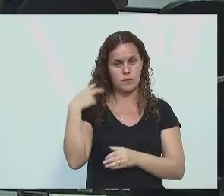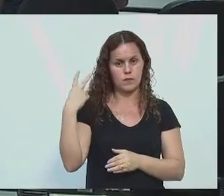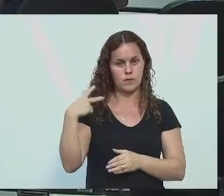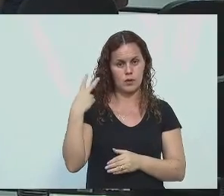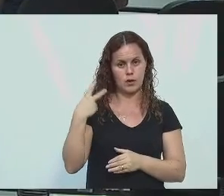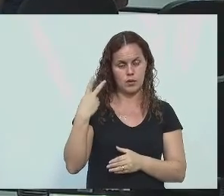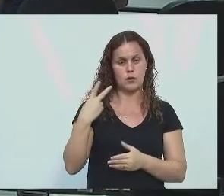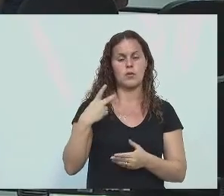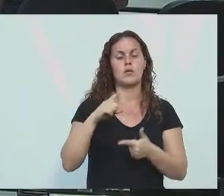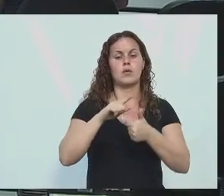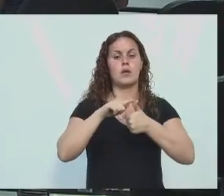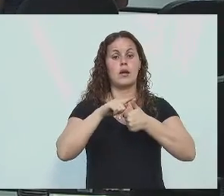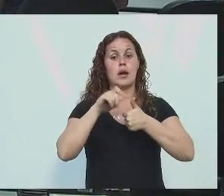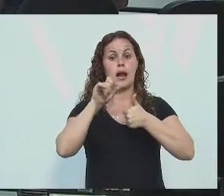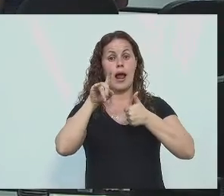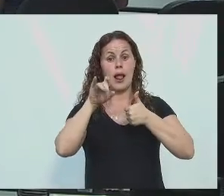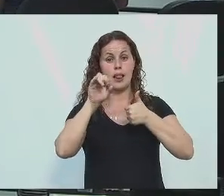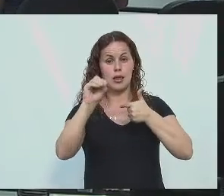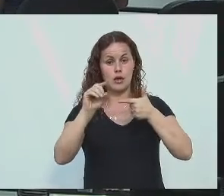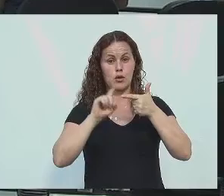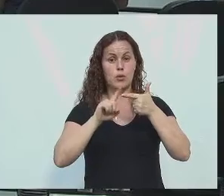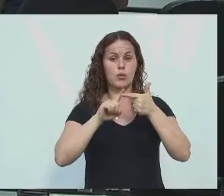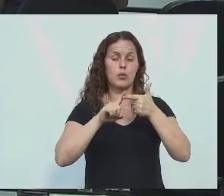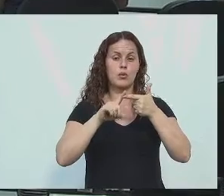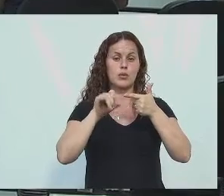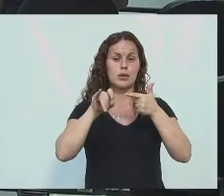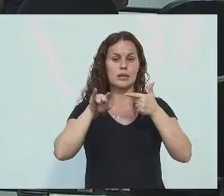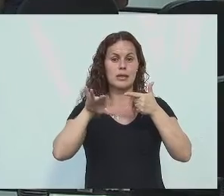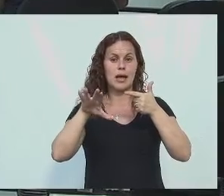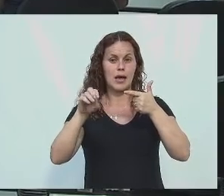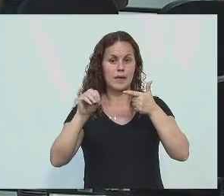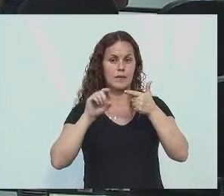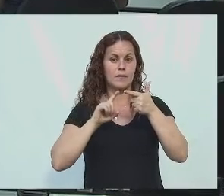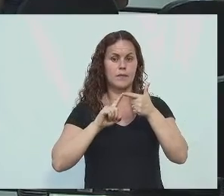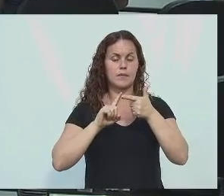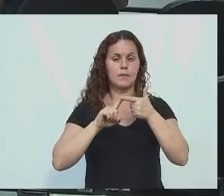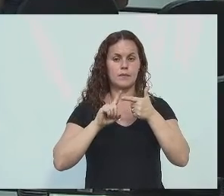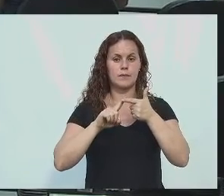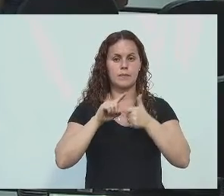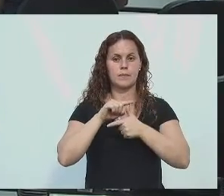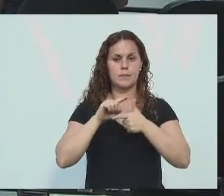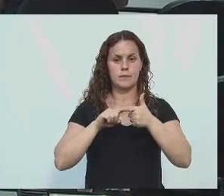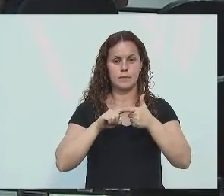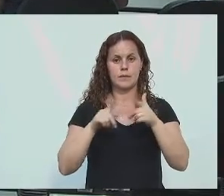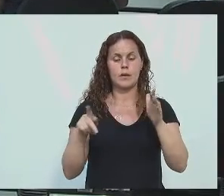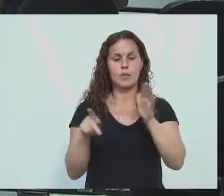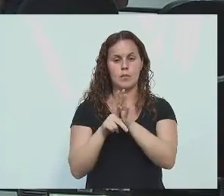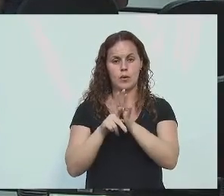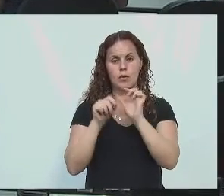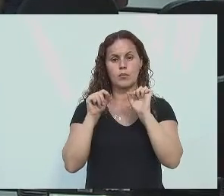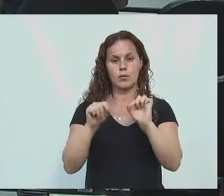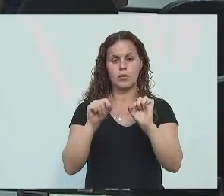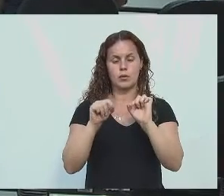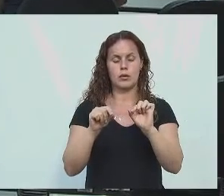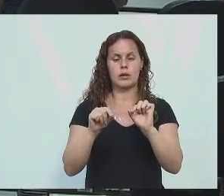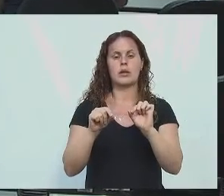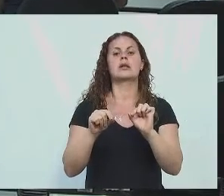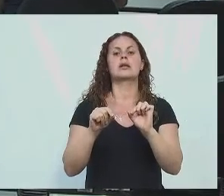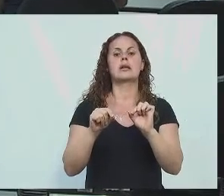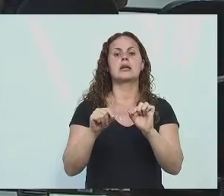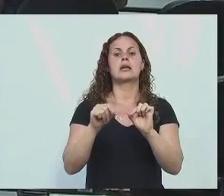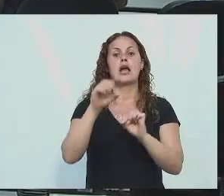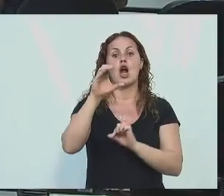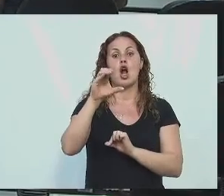vereadores Carlitos Alves dos Santos e Sávio José do Carmo Silva, dispõe sobre o estabelecimento de